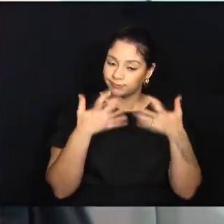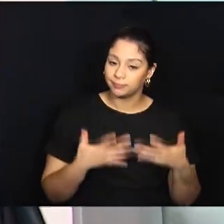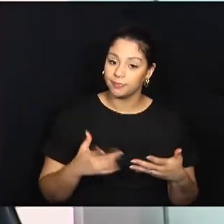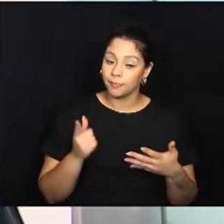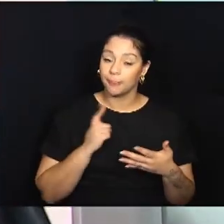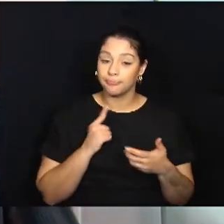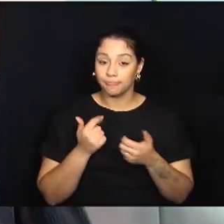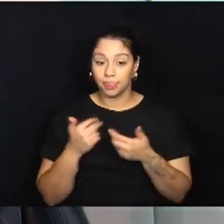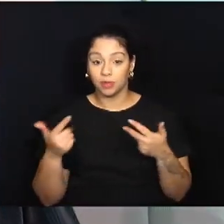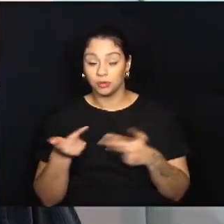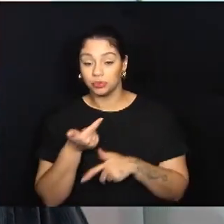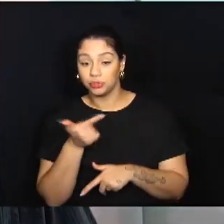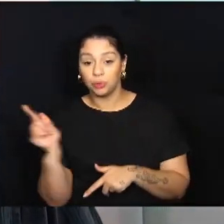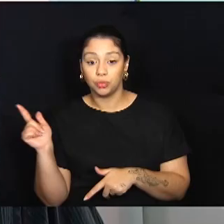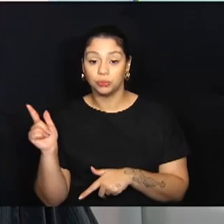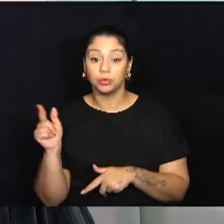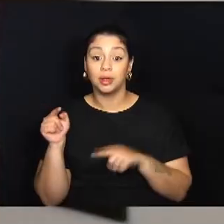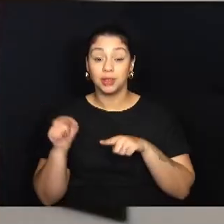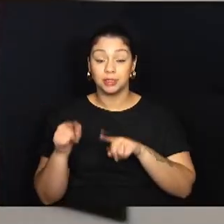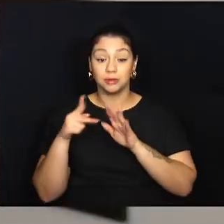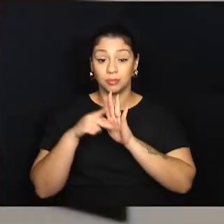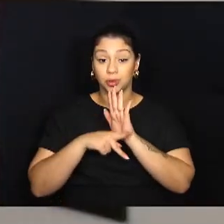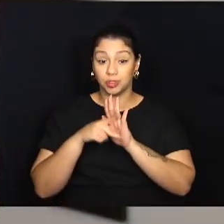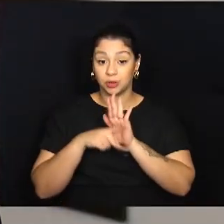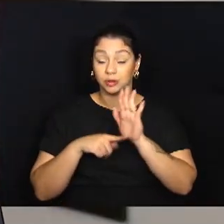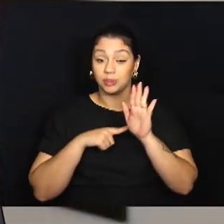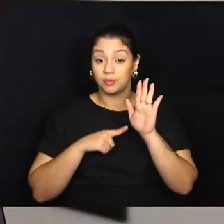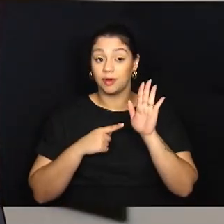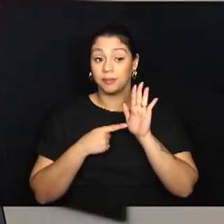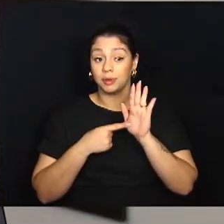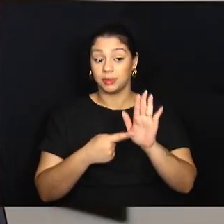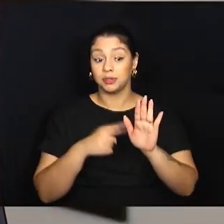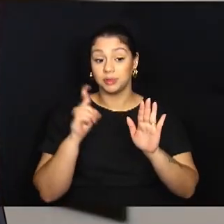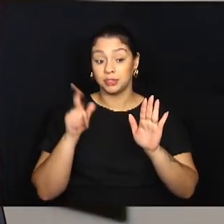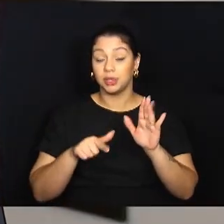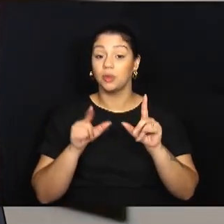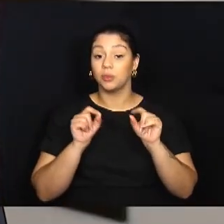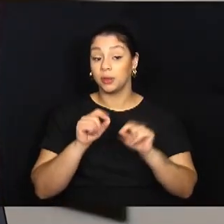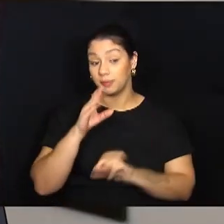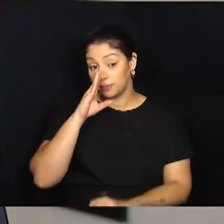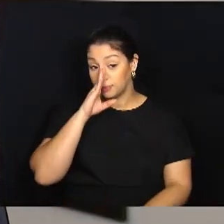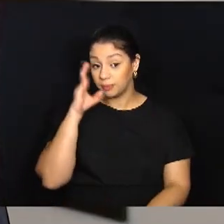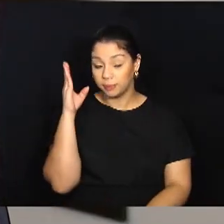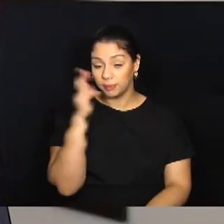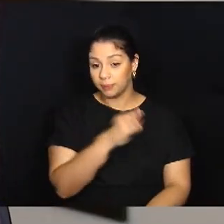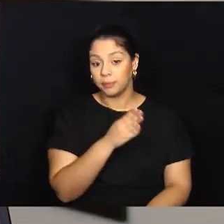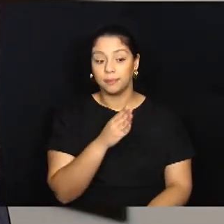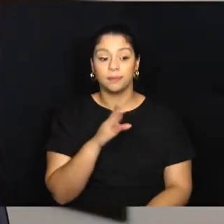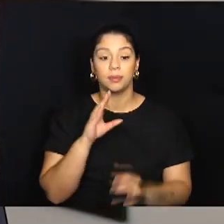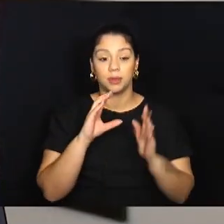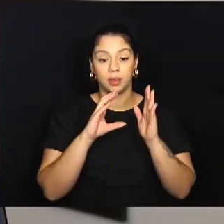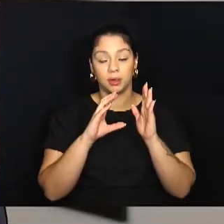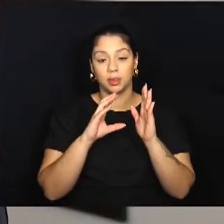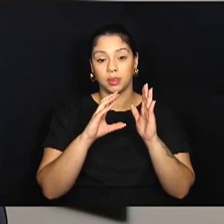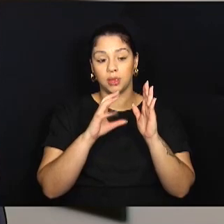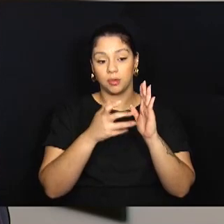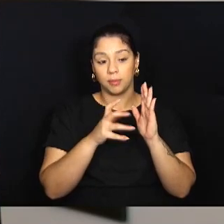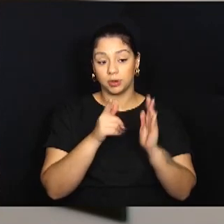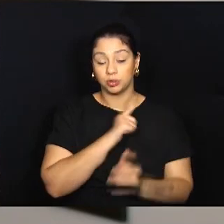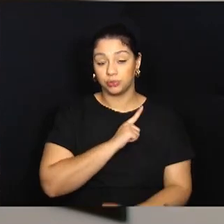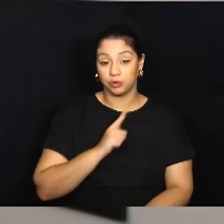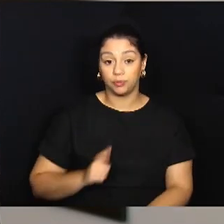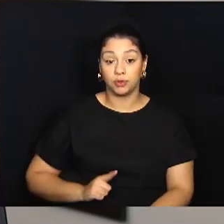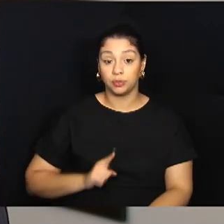contrário dos outros, este projeto foi apresentado como o principal do partido do governo Fratelli d'Italia.